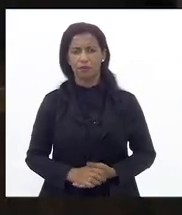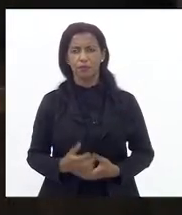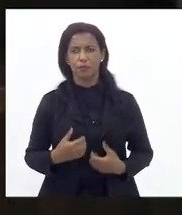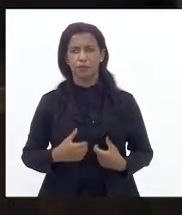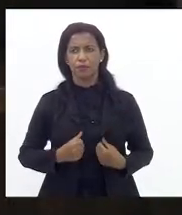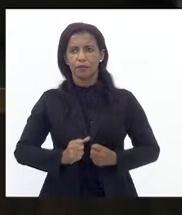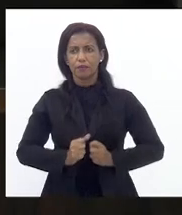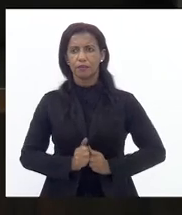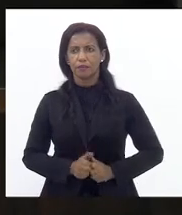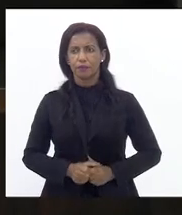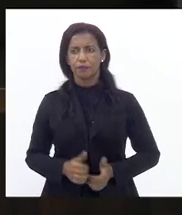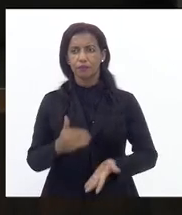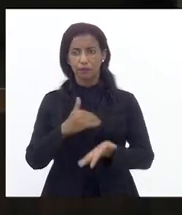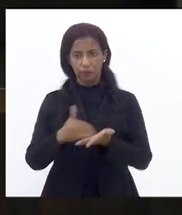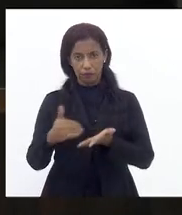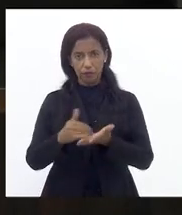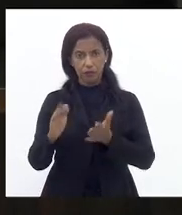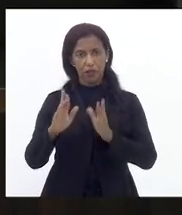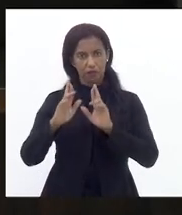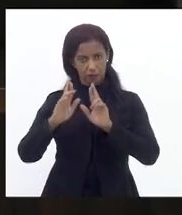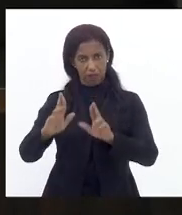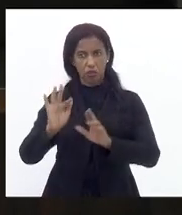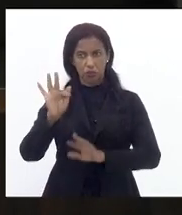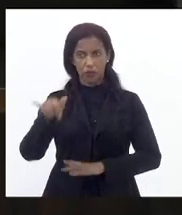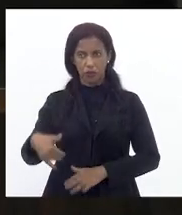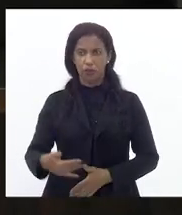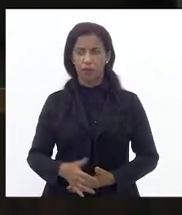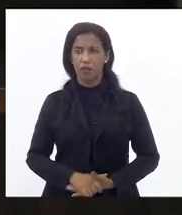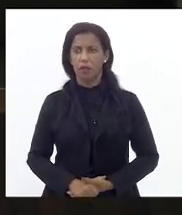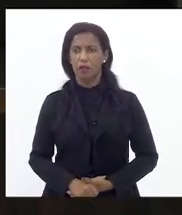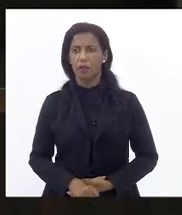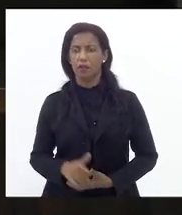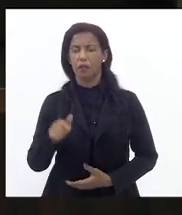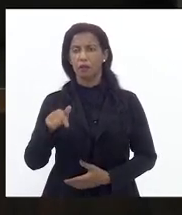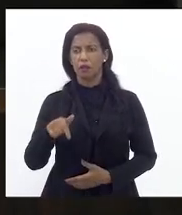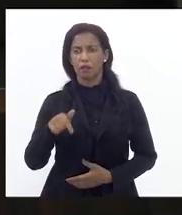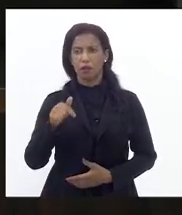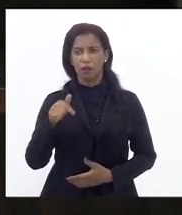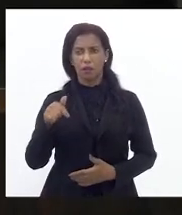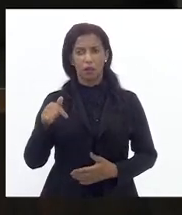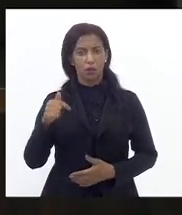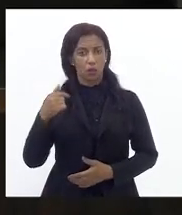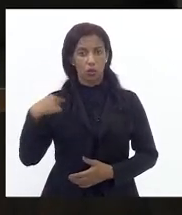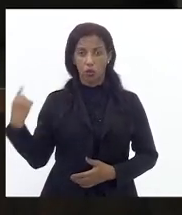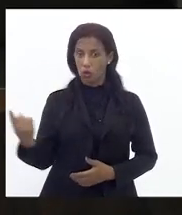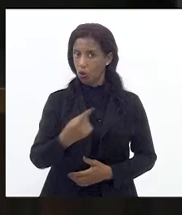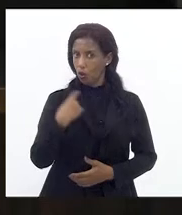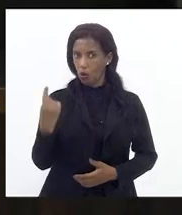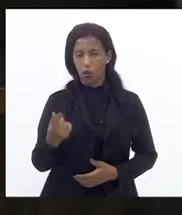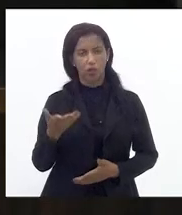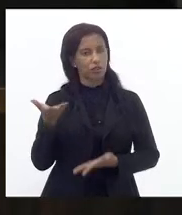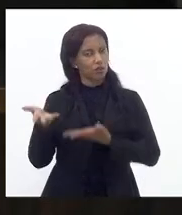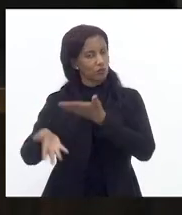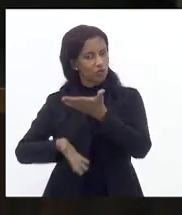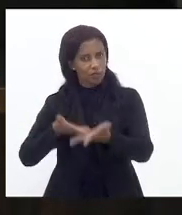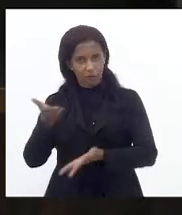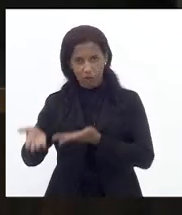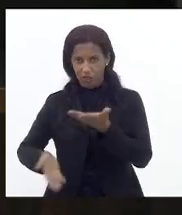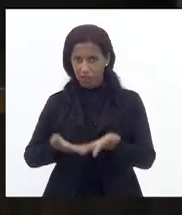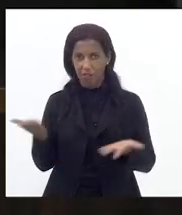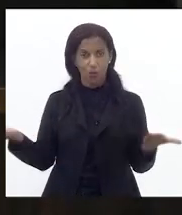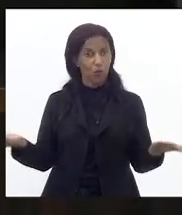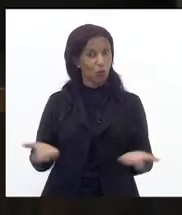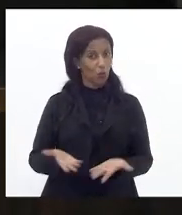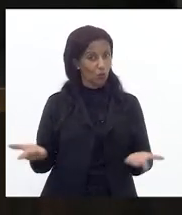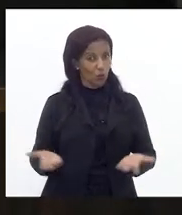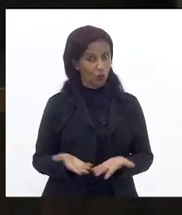e o secretário de fazenda vai responder ao final mas já para encaminhar nesta matéria nós não estamos tratando nesta matéria